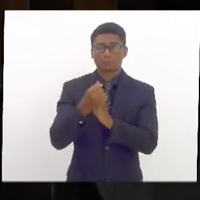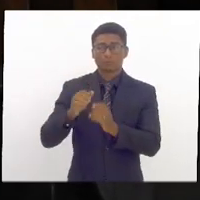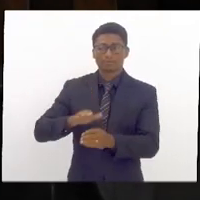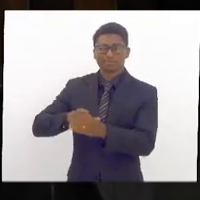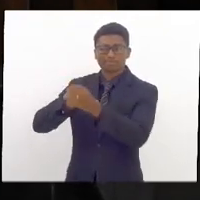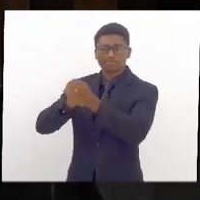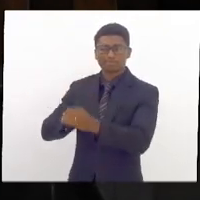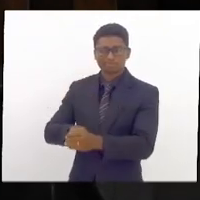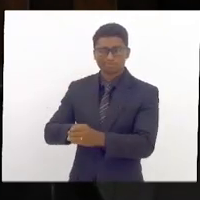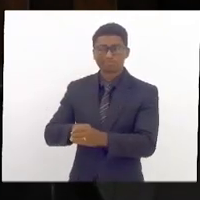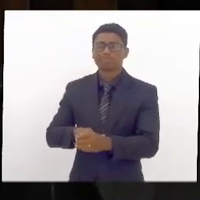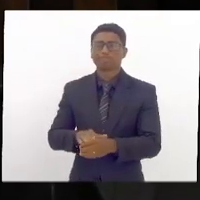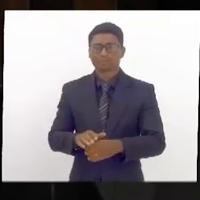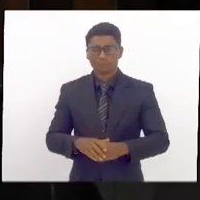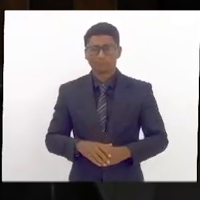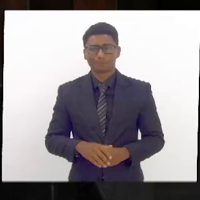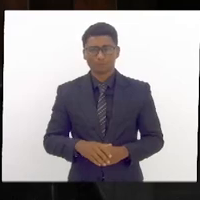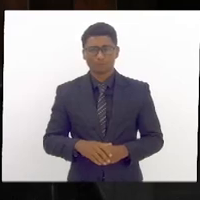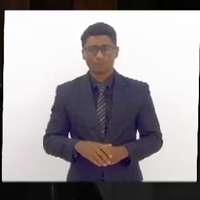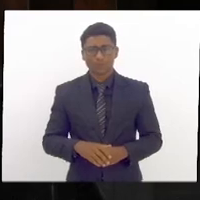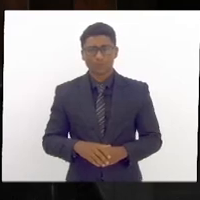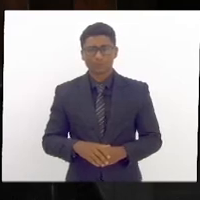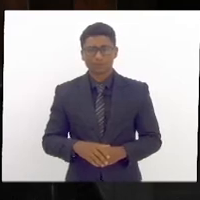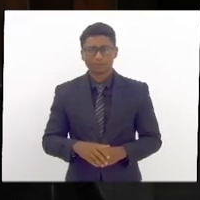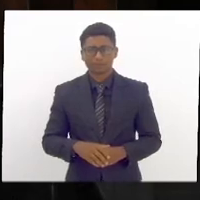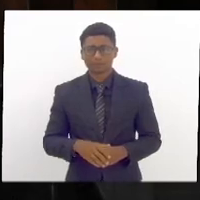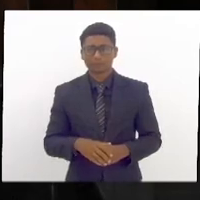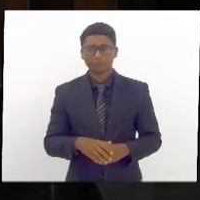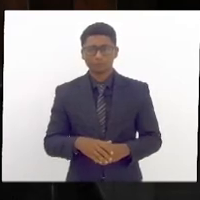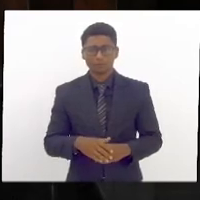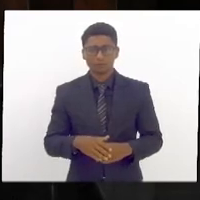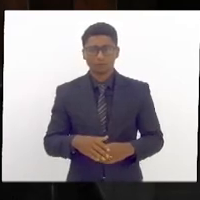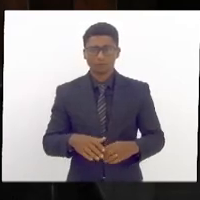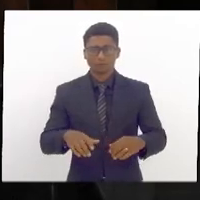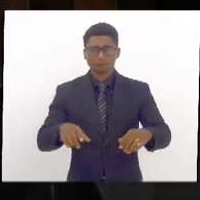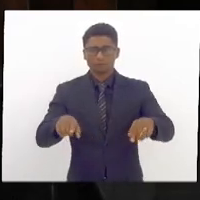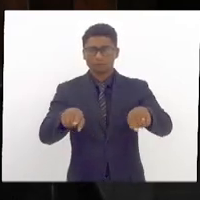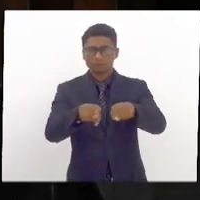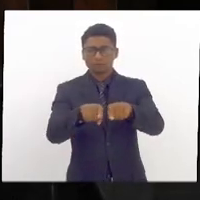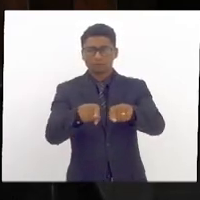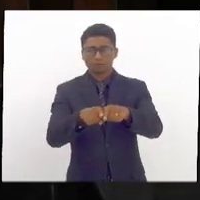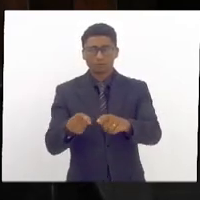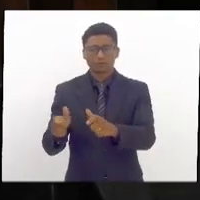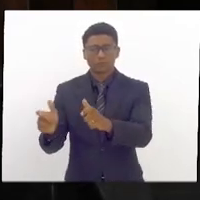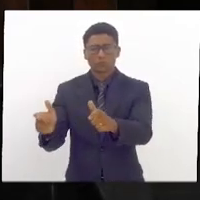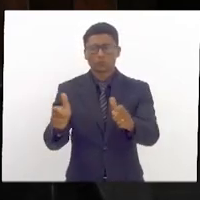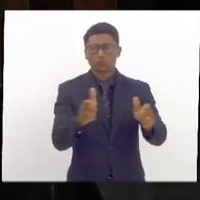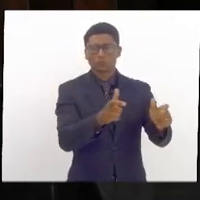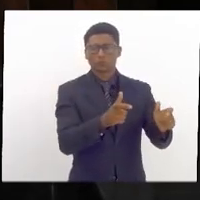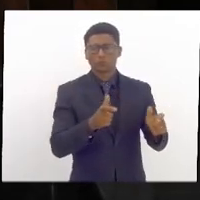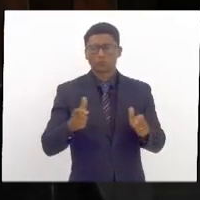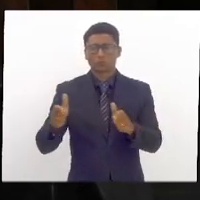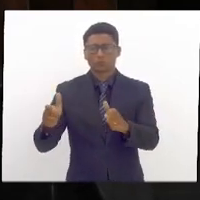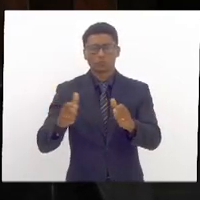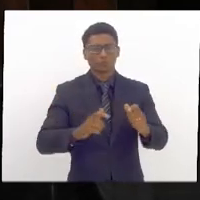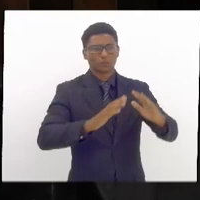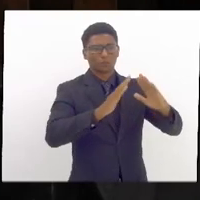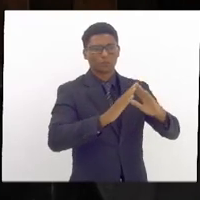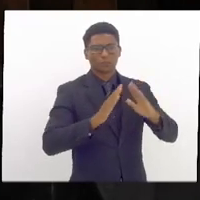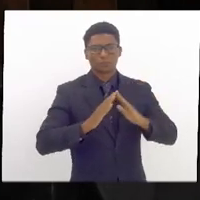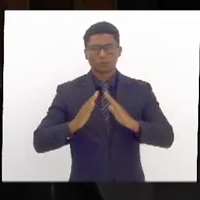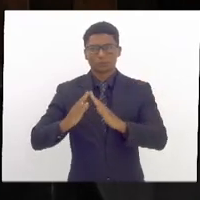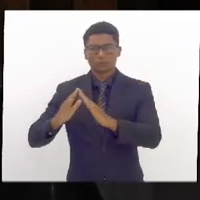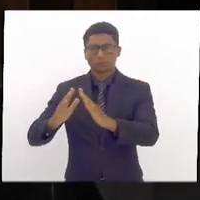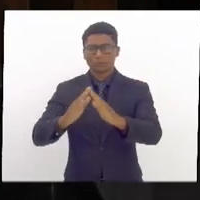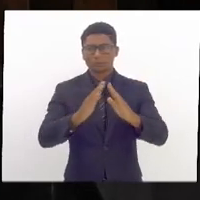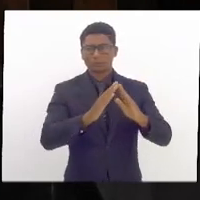foi gradativamente habitando as zonas menos abastadas, as regiões com a menor